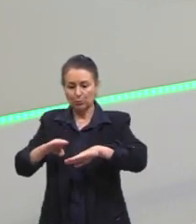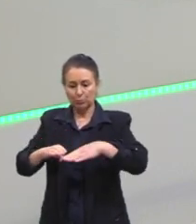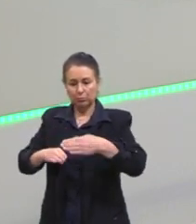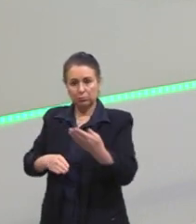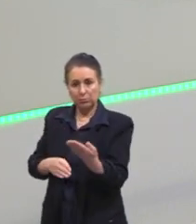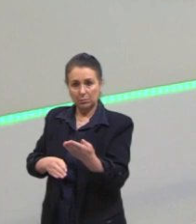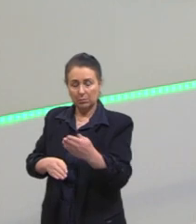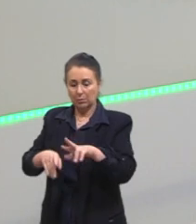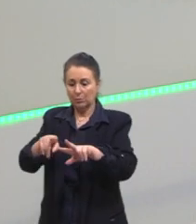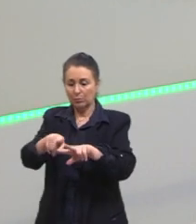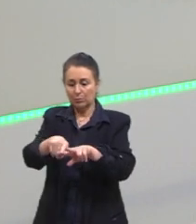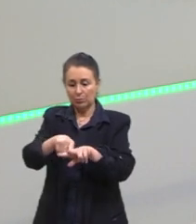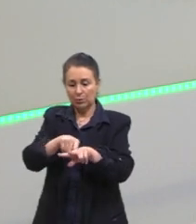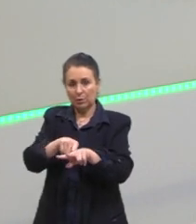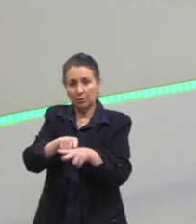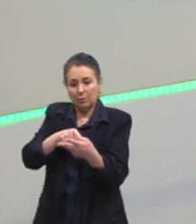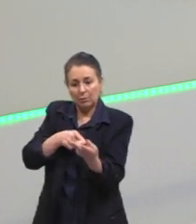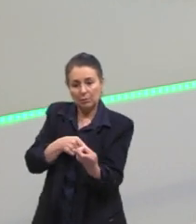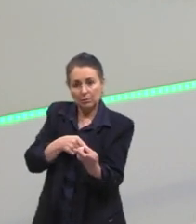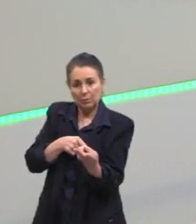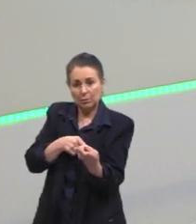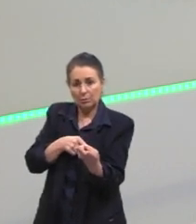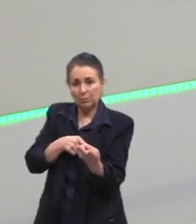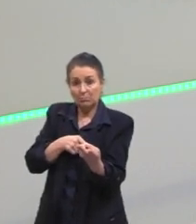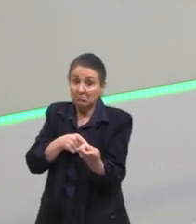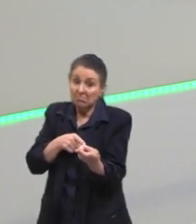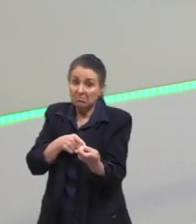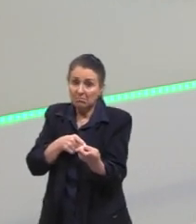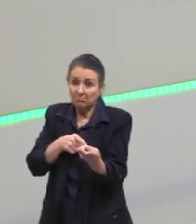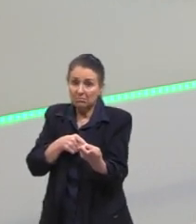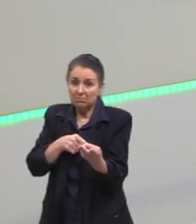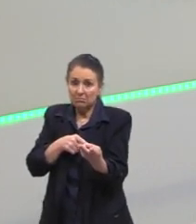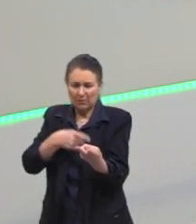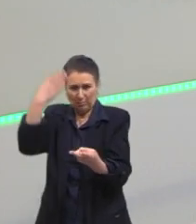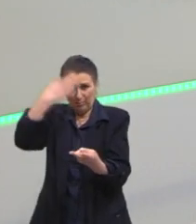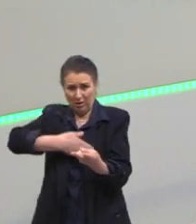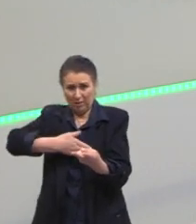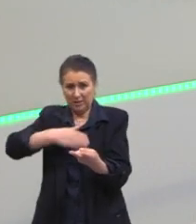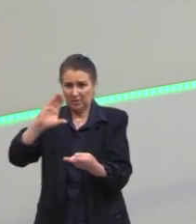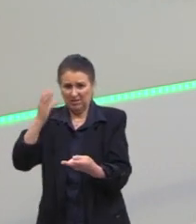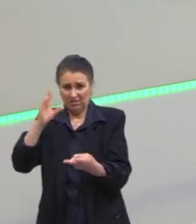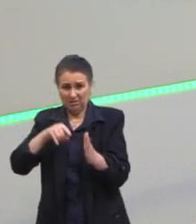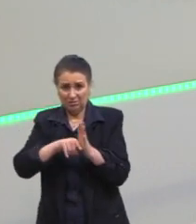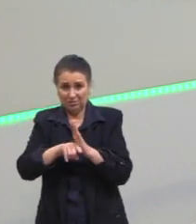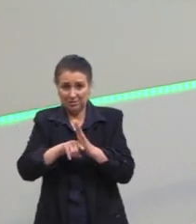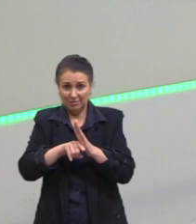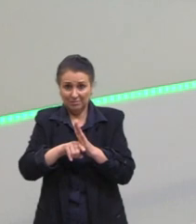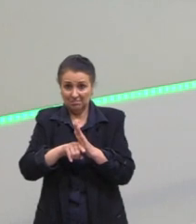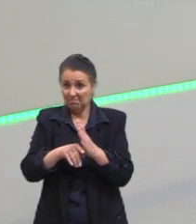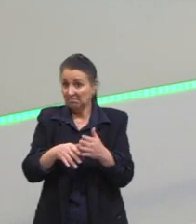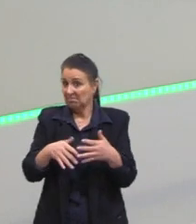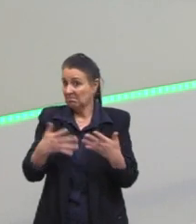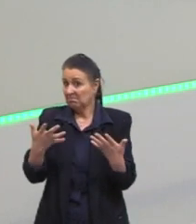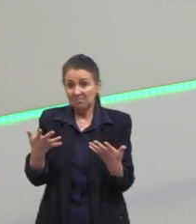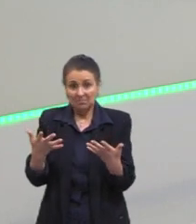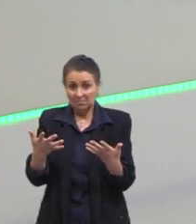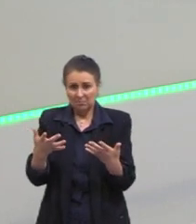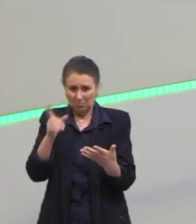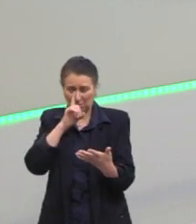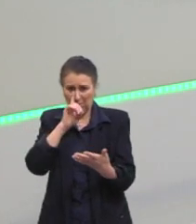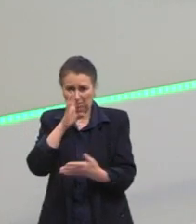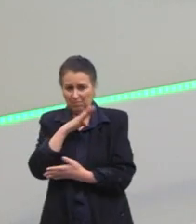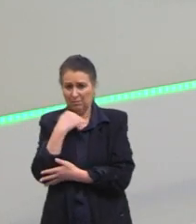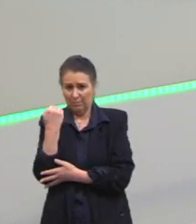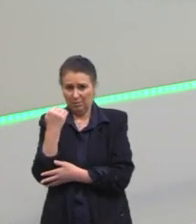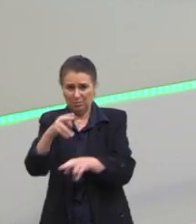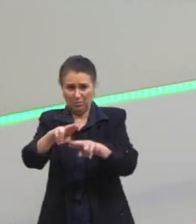para cima. Isso, gente, não é comprovado cientificamente que aconteça, porque até hoje não se sabe de nenhuma mãe que tenha